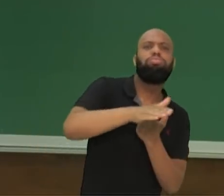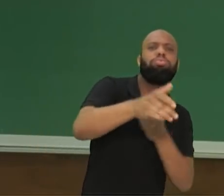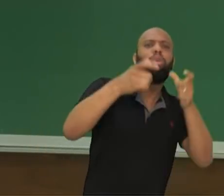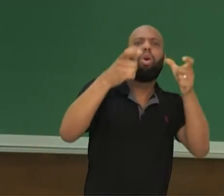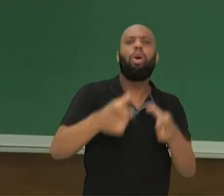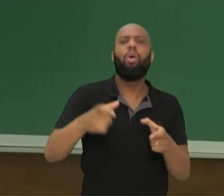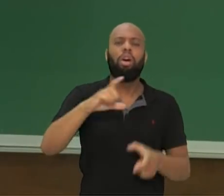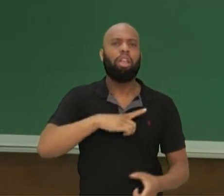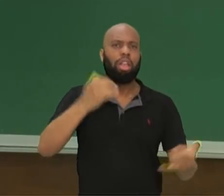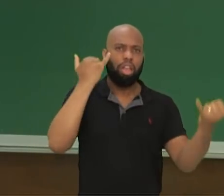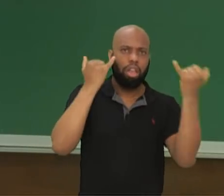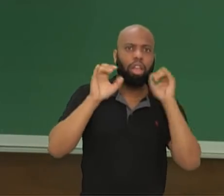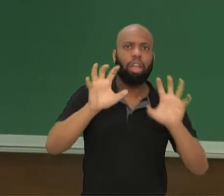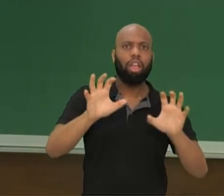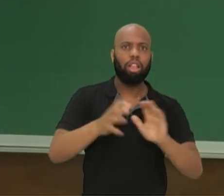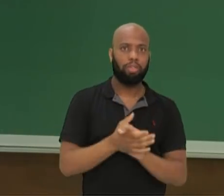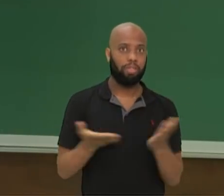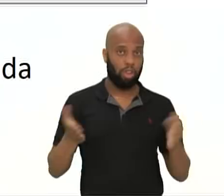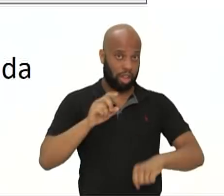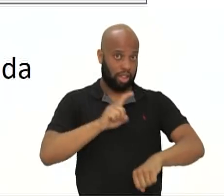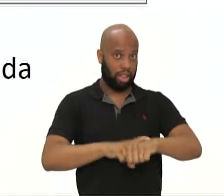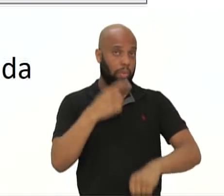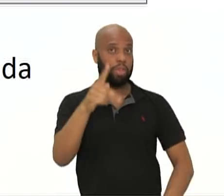publicado essa notícia? Vamos lá?